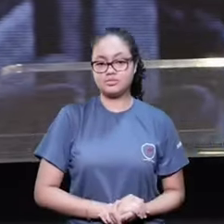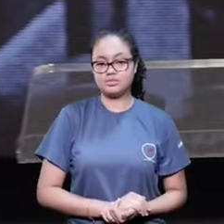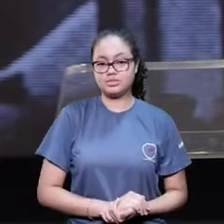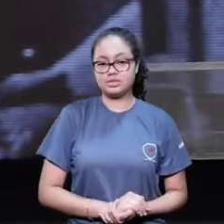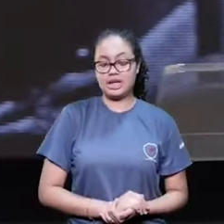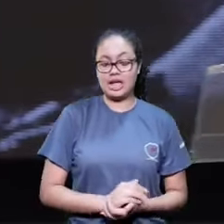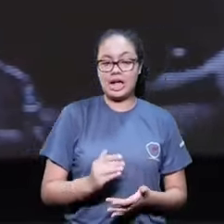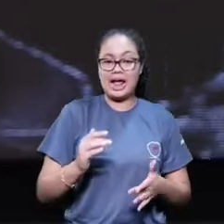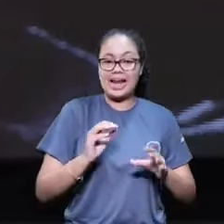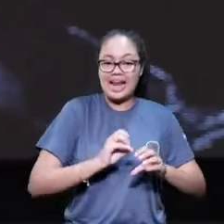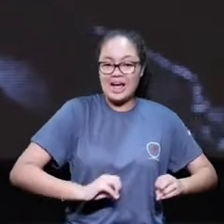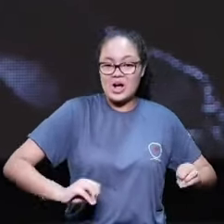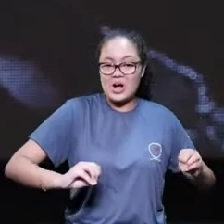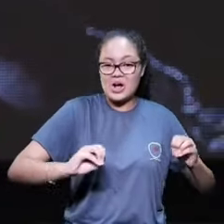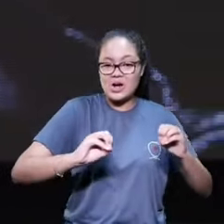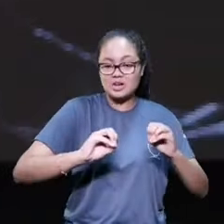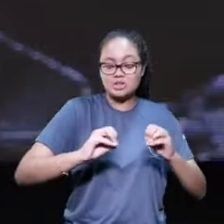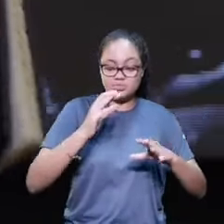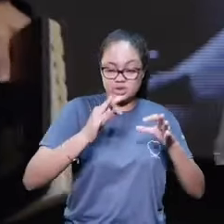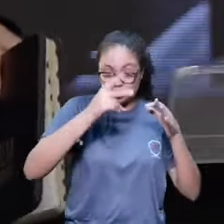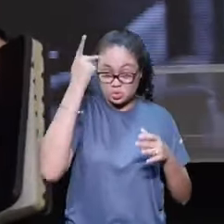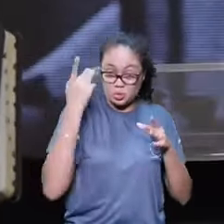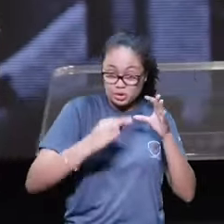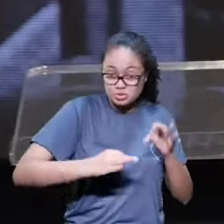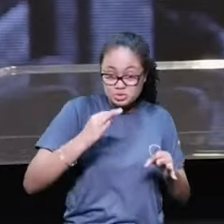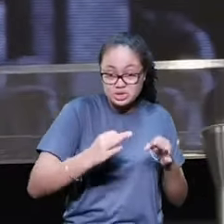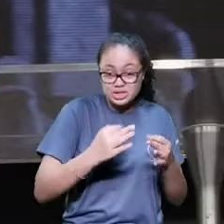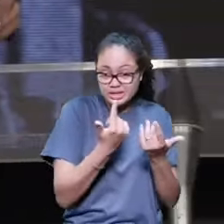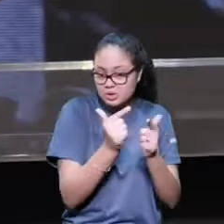nenhum justo sequer. Hoje.